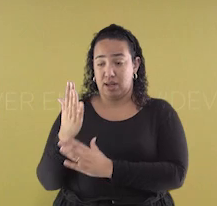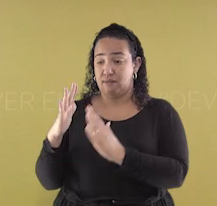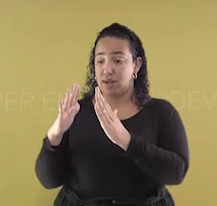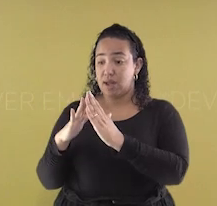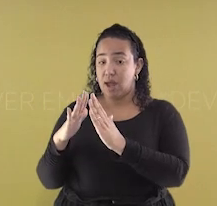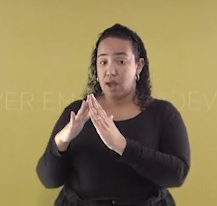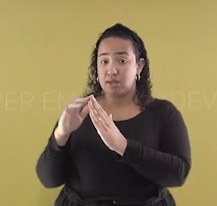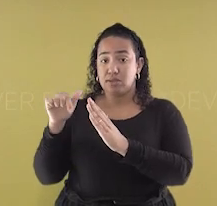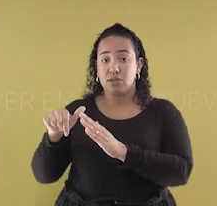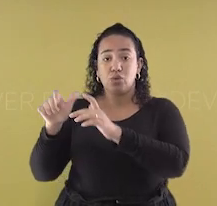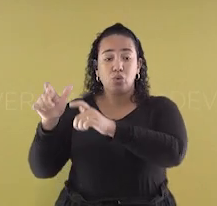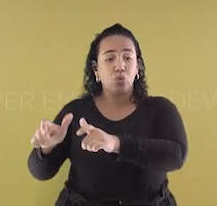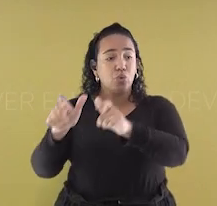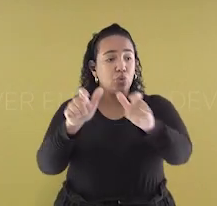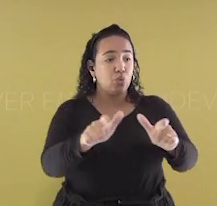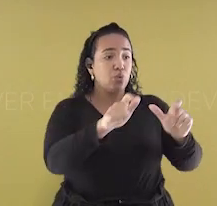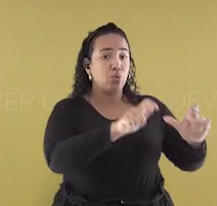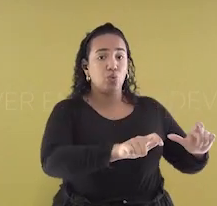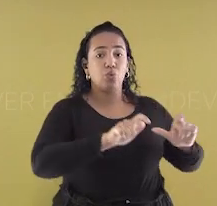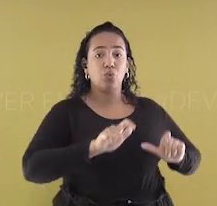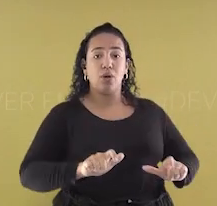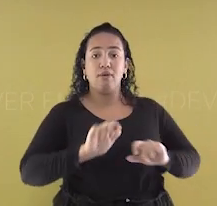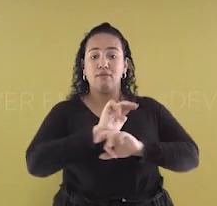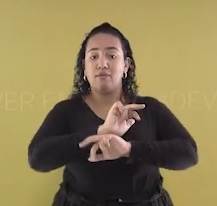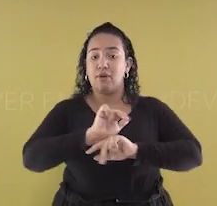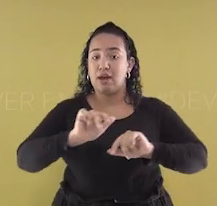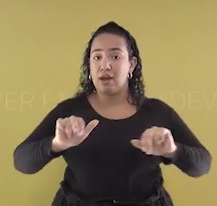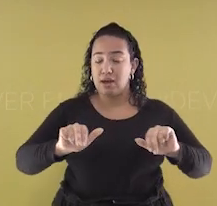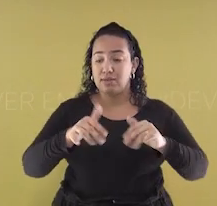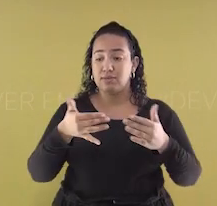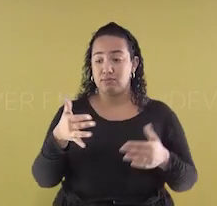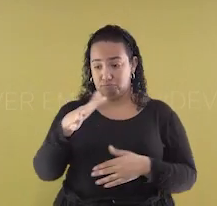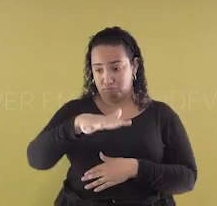as suas moradias em diversos lugares.